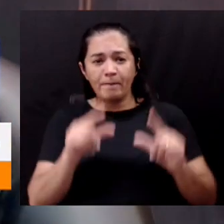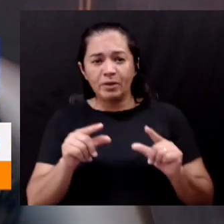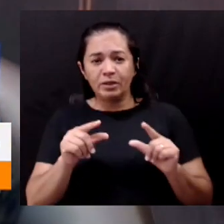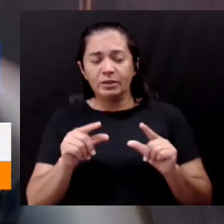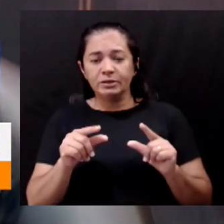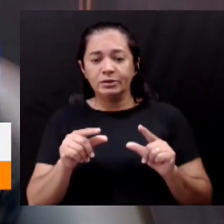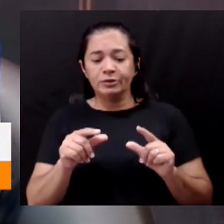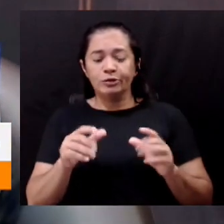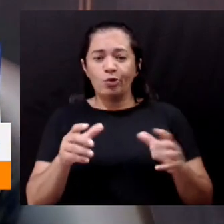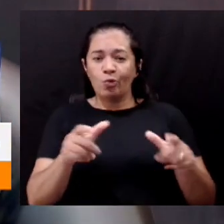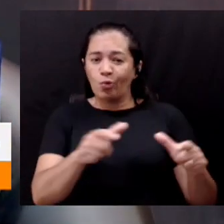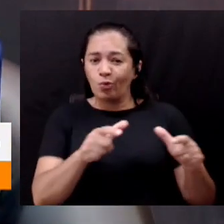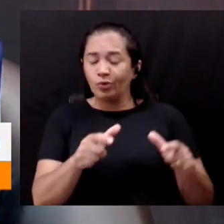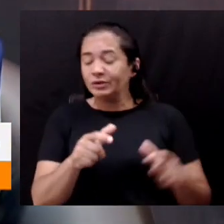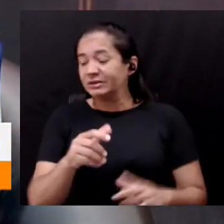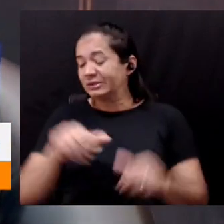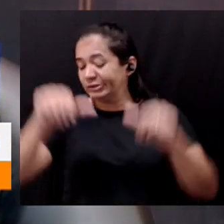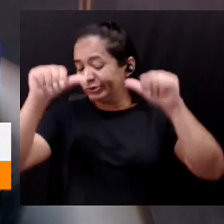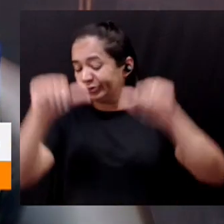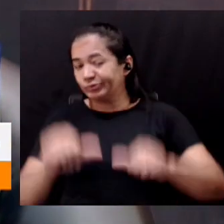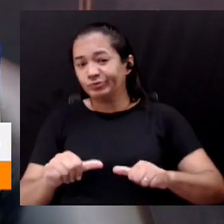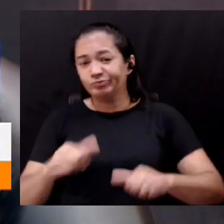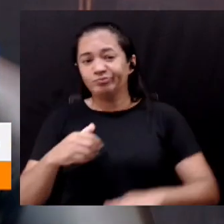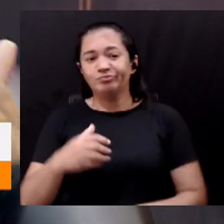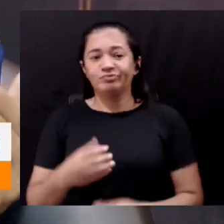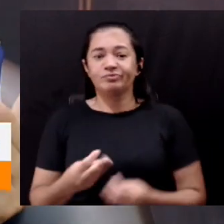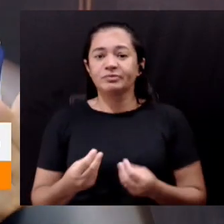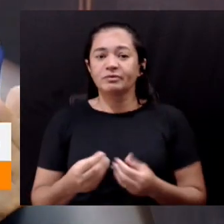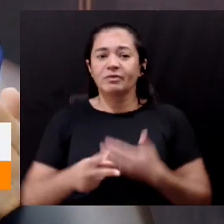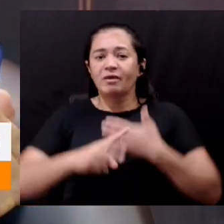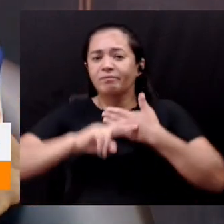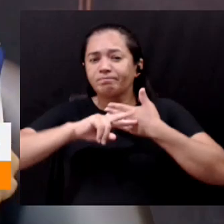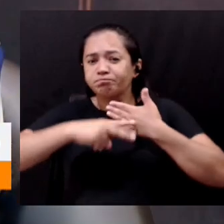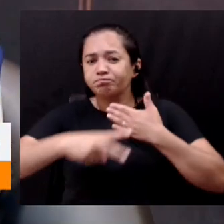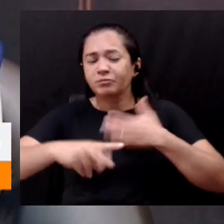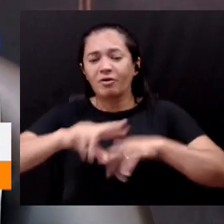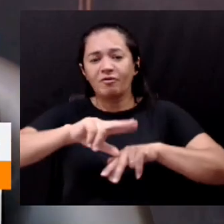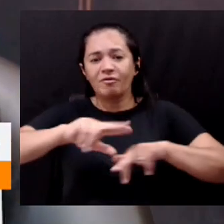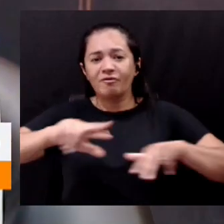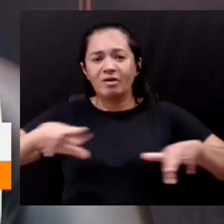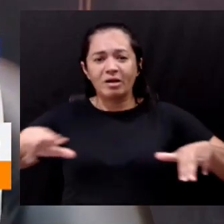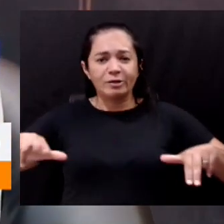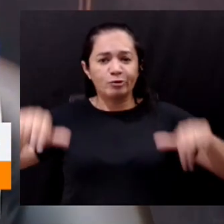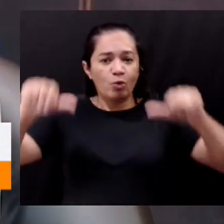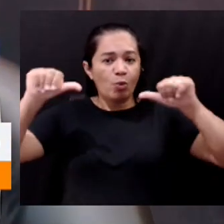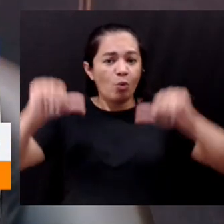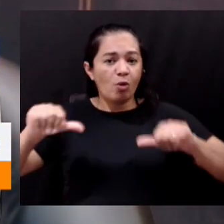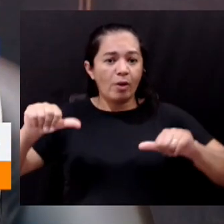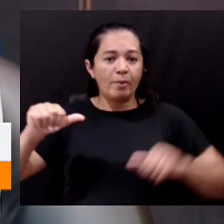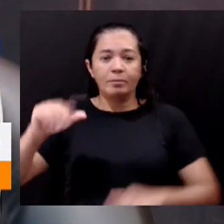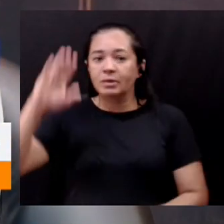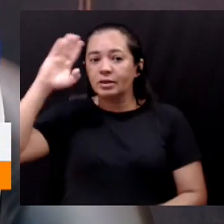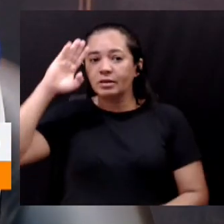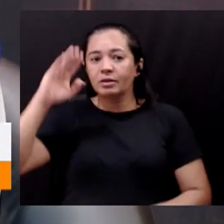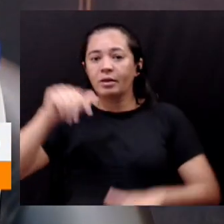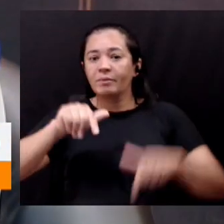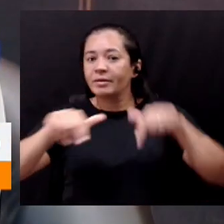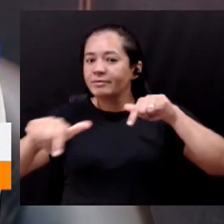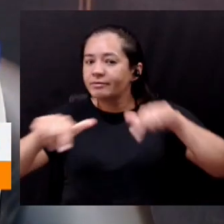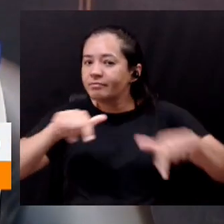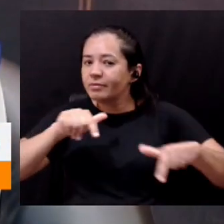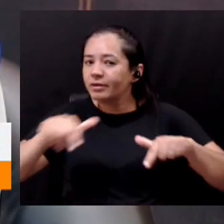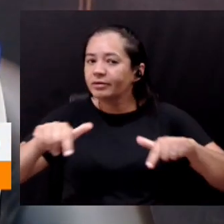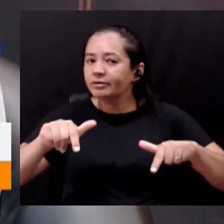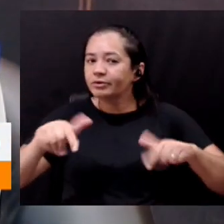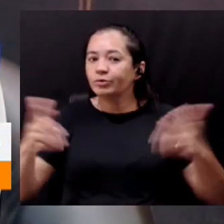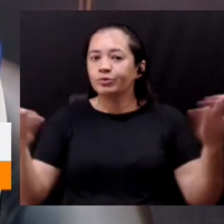organização, levando aí a diversas consequências, inclusive trabalhistas. Hoje a gente tem uma